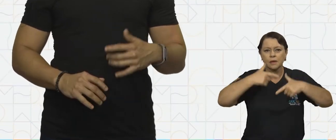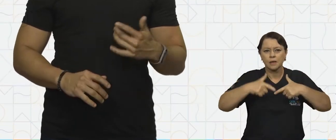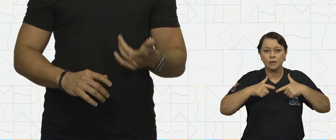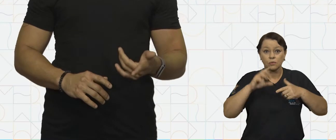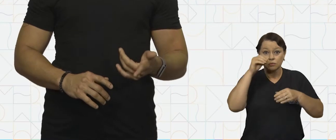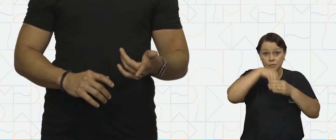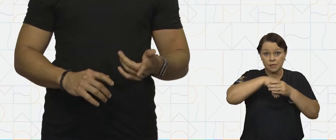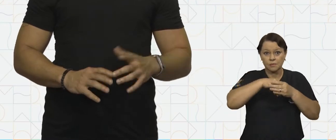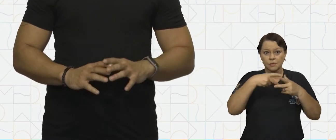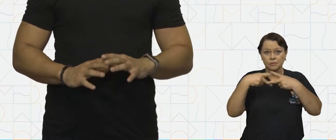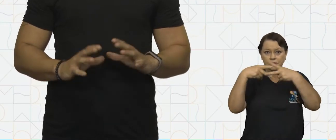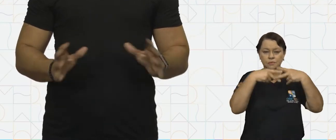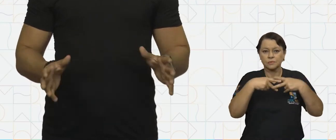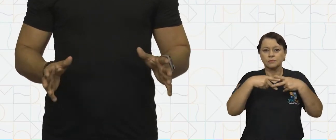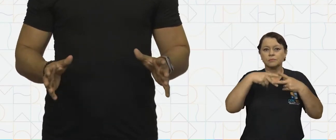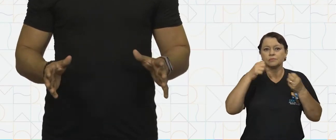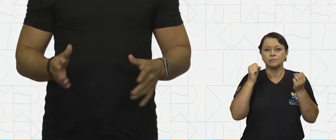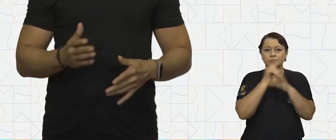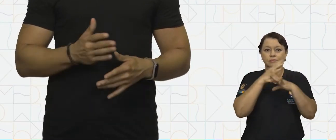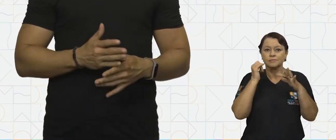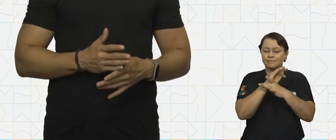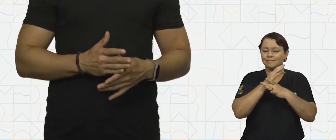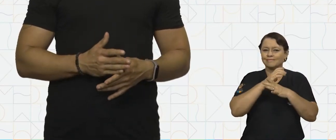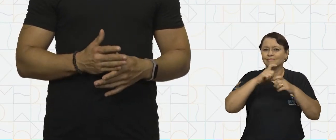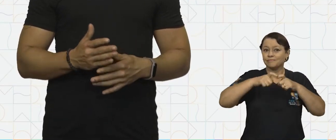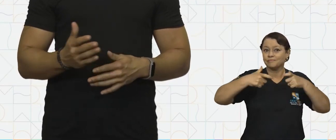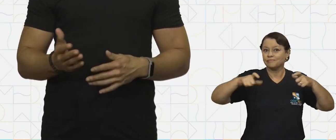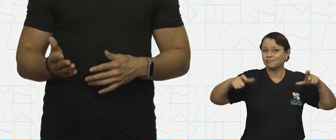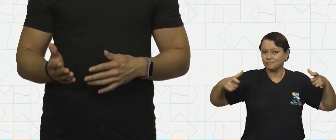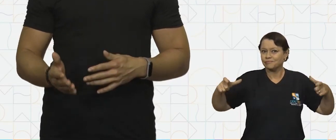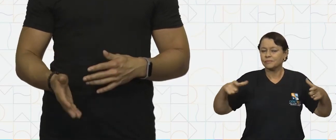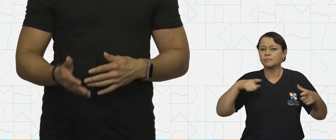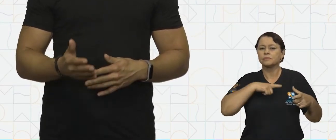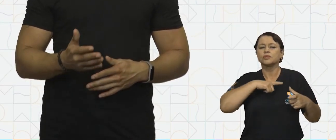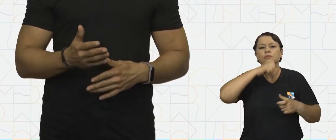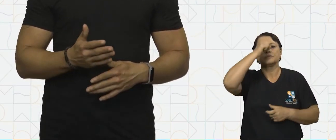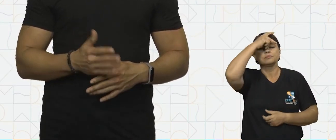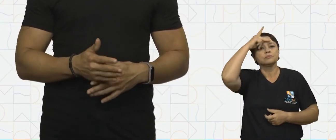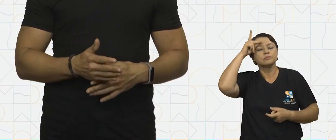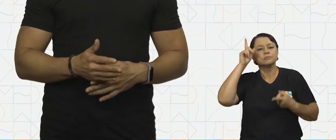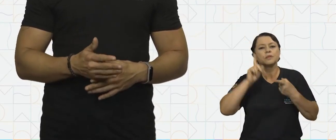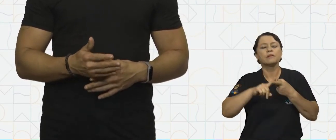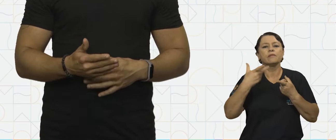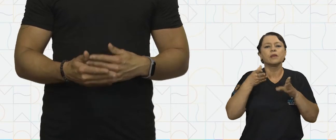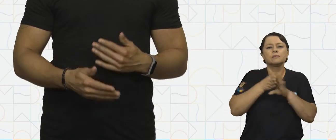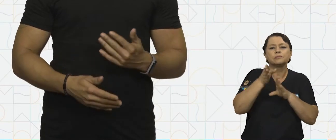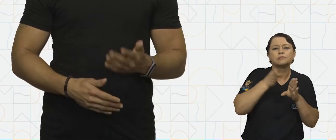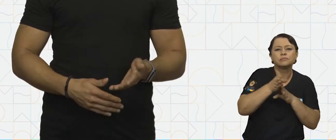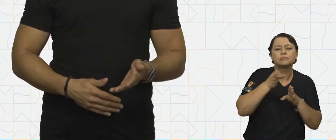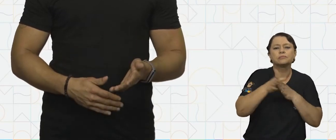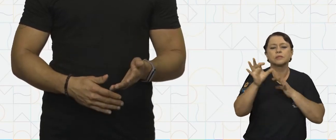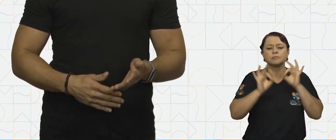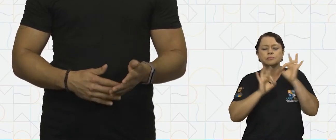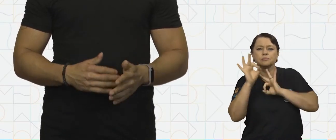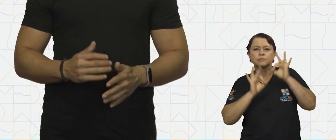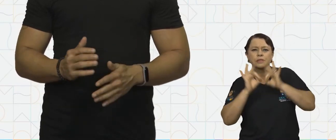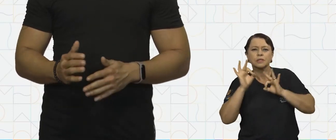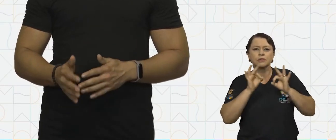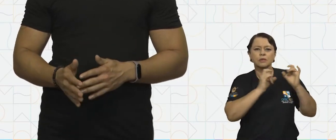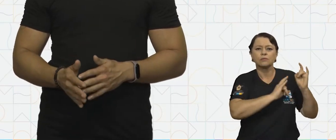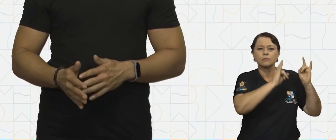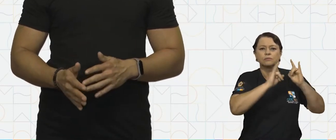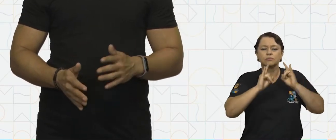administração da cidade cresceu. Atualmente, esses trabalhadores incluem prefeitos, conselheiros, planejadores